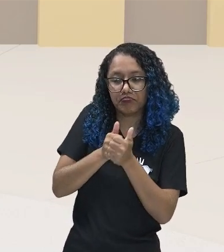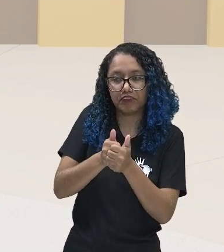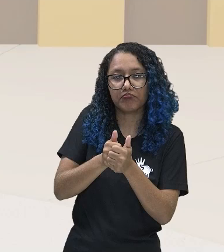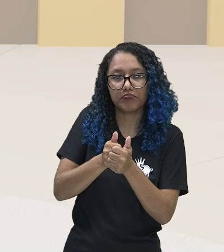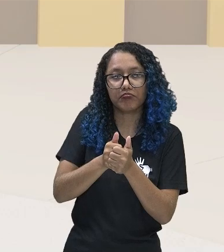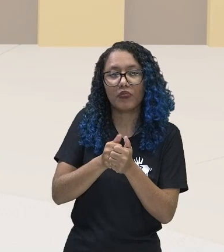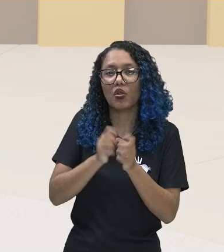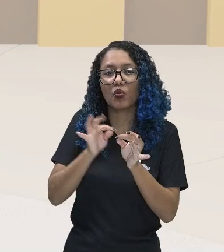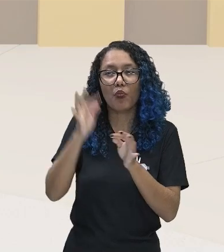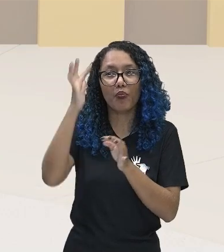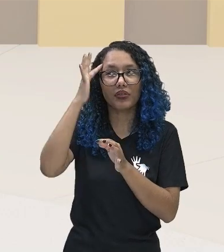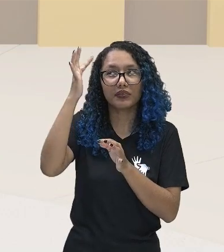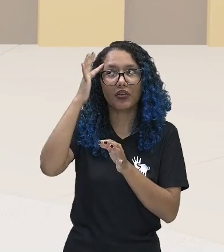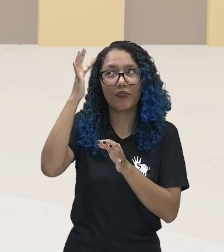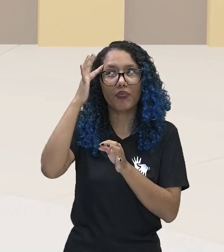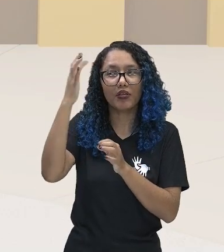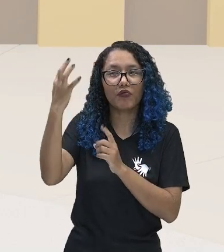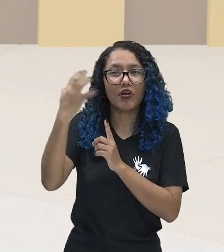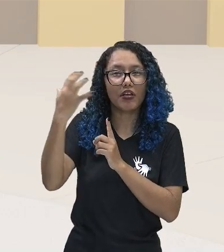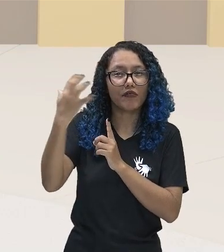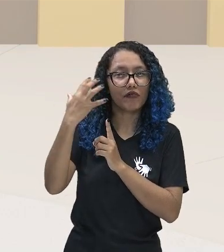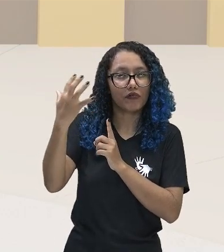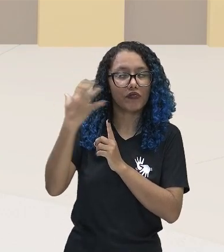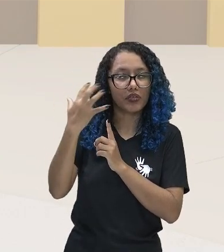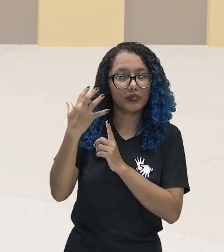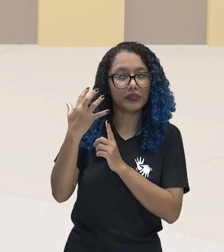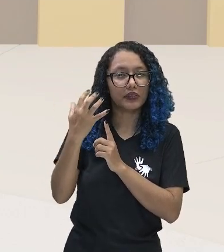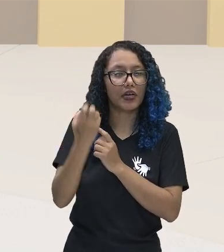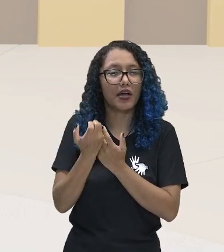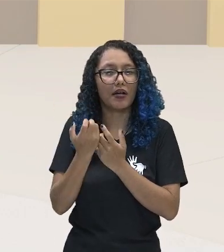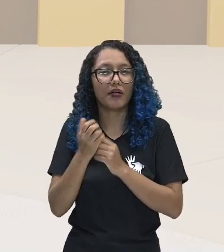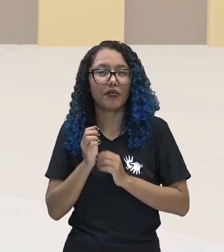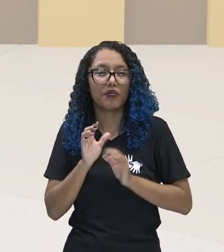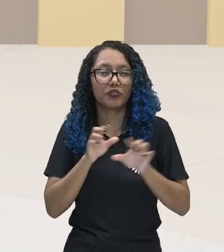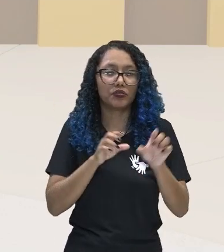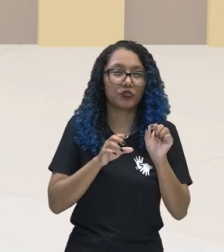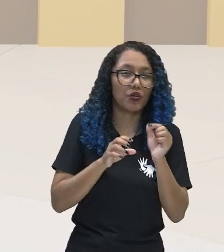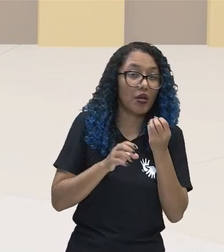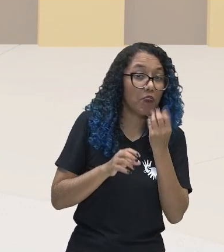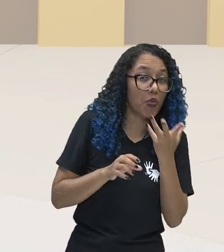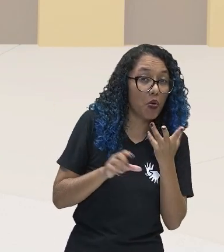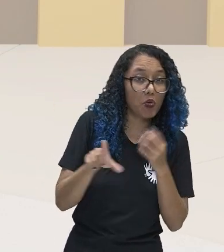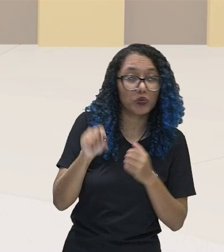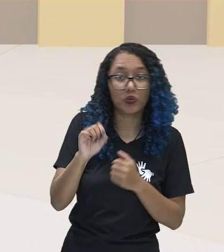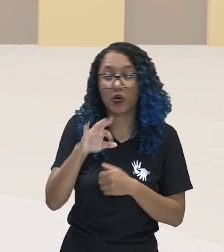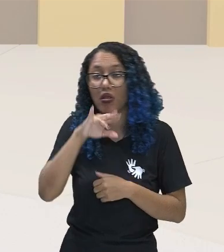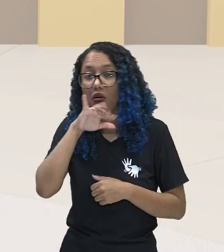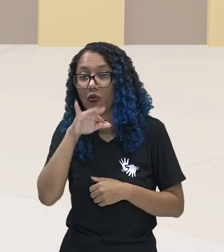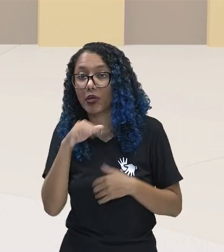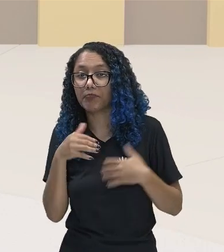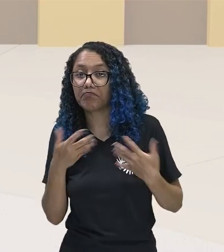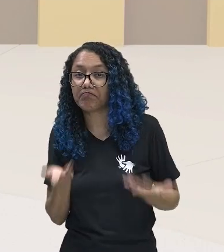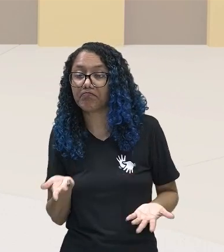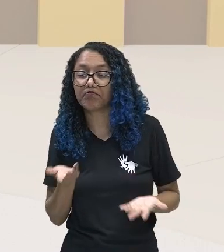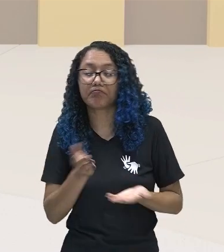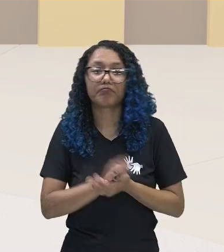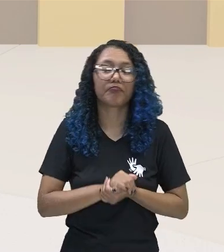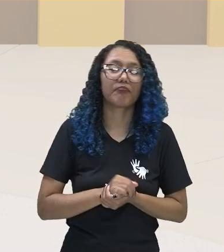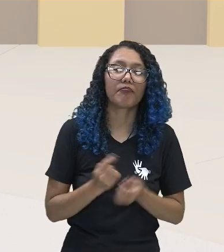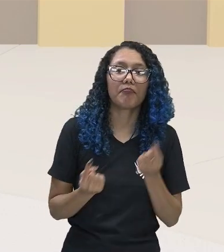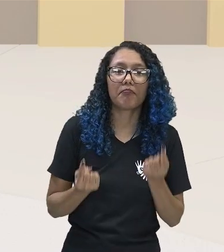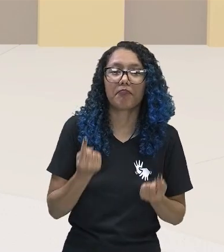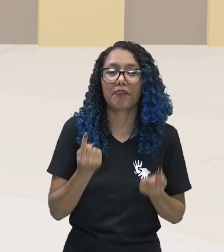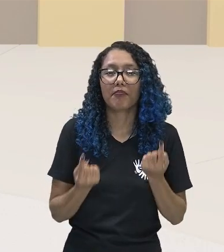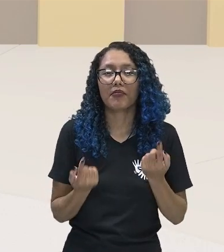eles vão nos guiar. Será que eles vão nos guiar para um lado bom, para um lado ruim? né? Então, quando a gente fala de autoestima, estamos falando